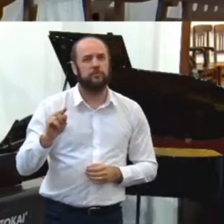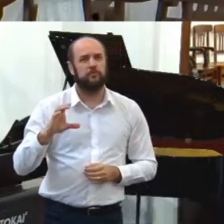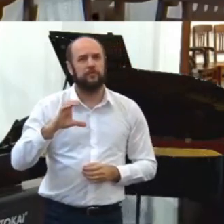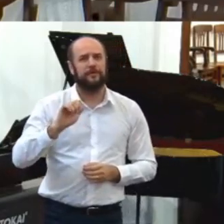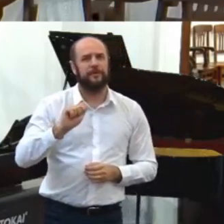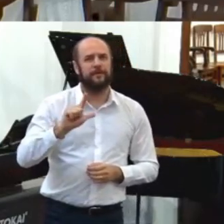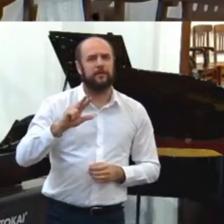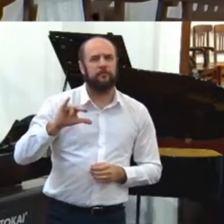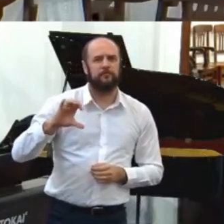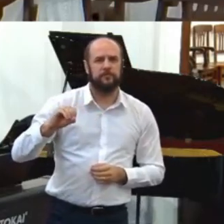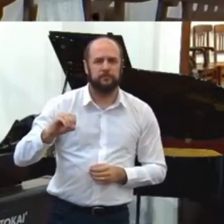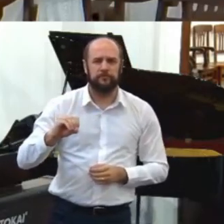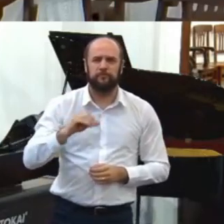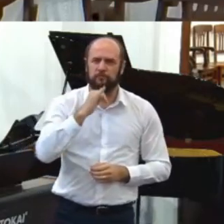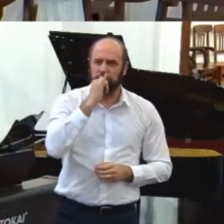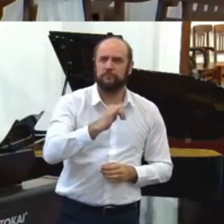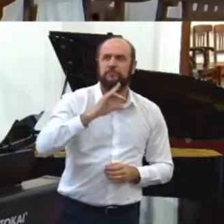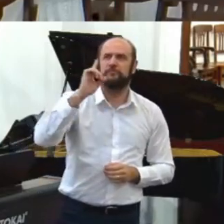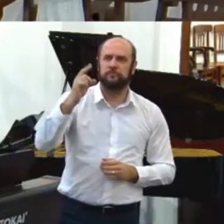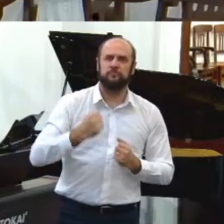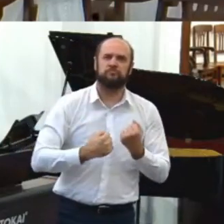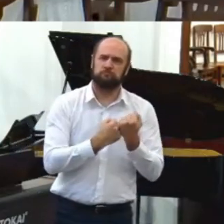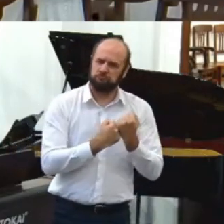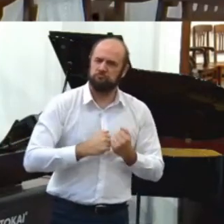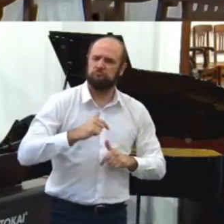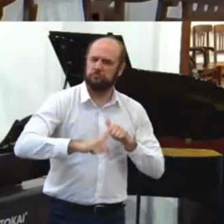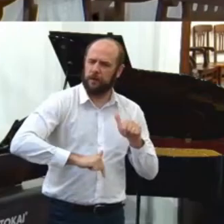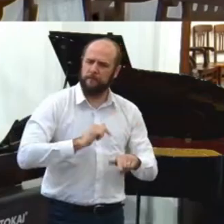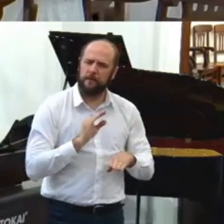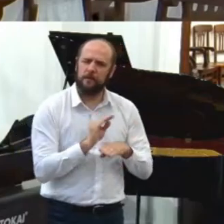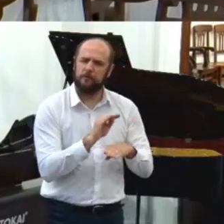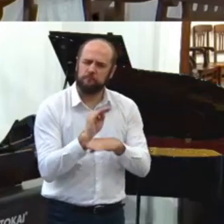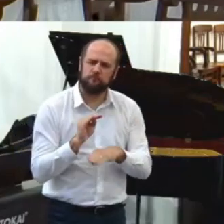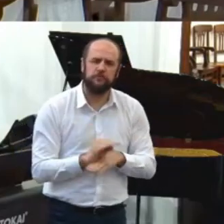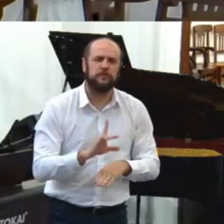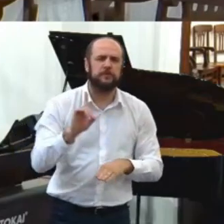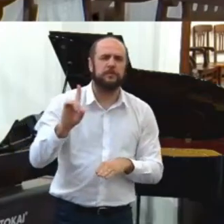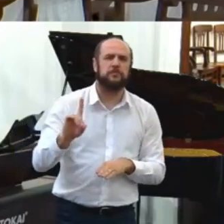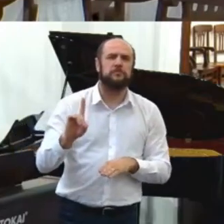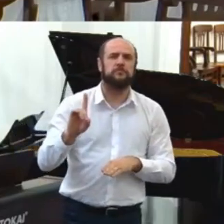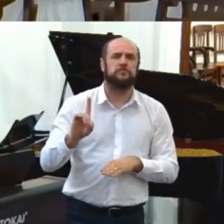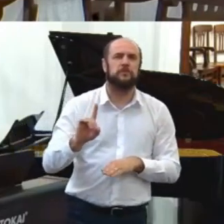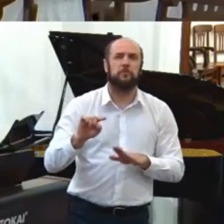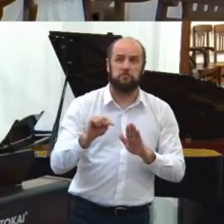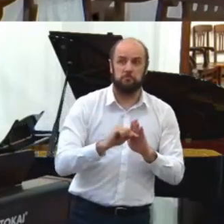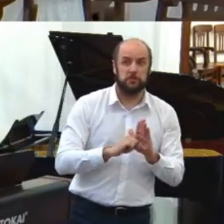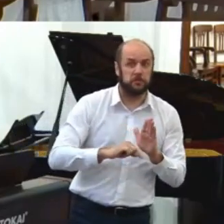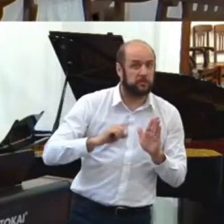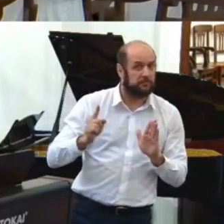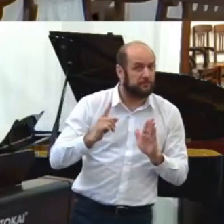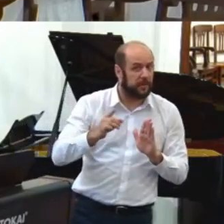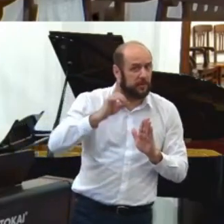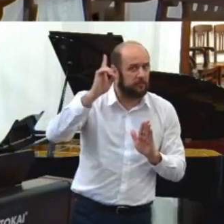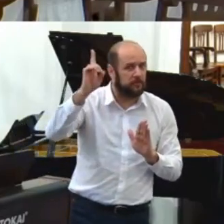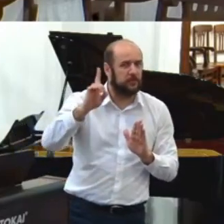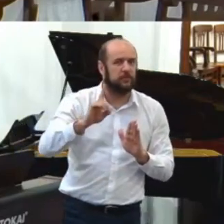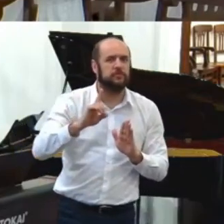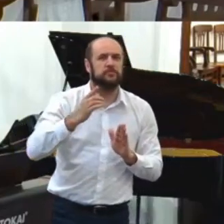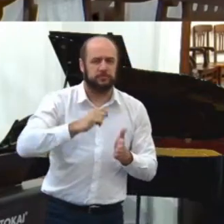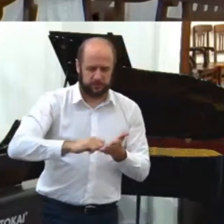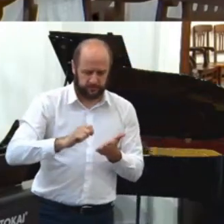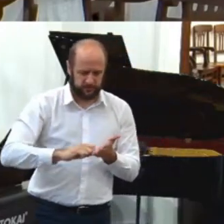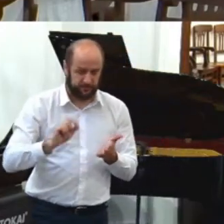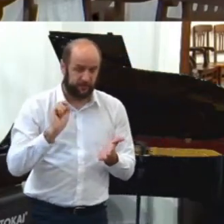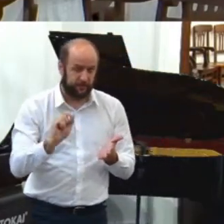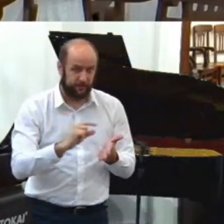esse nível de ação providencial de Deus, de socorro de Deus, dos desígnios eternos de Deus, ele diz: